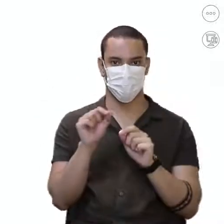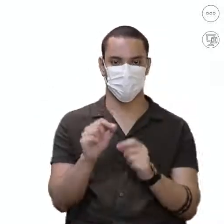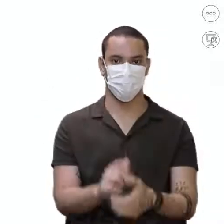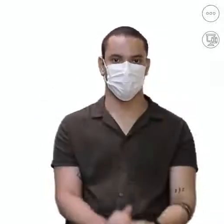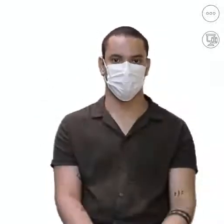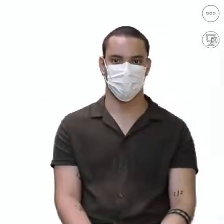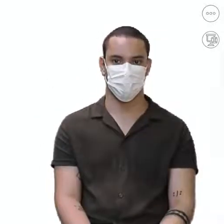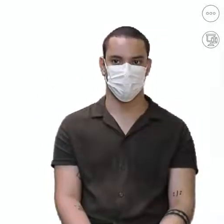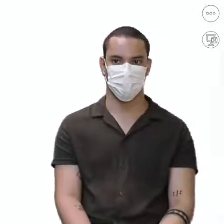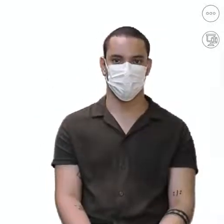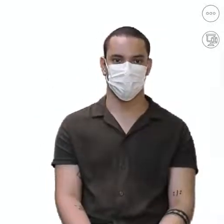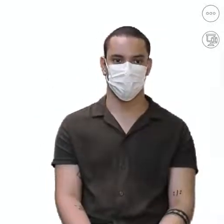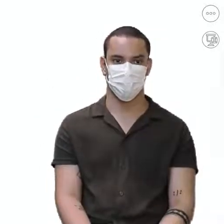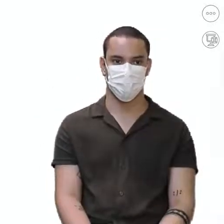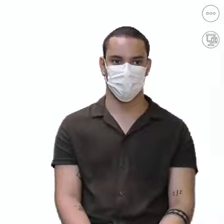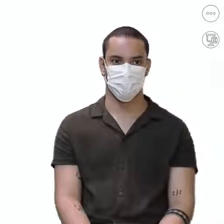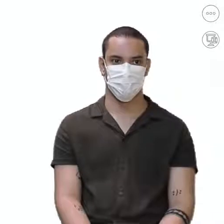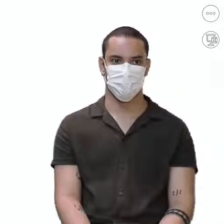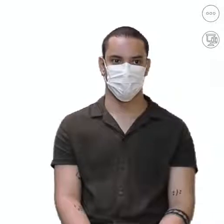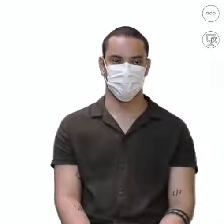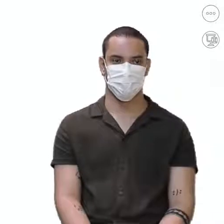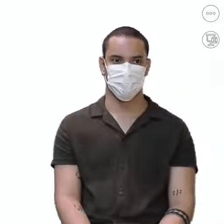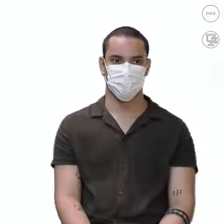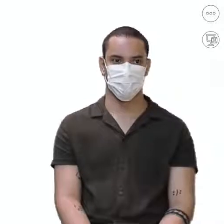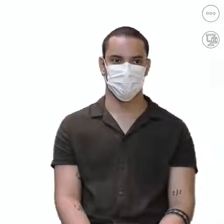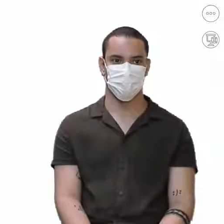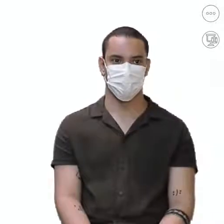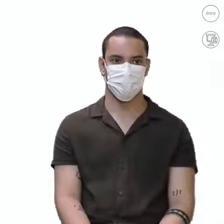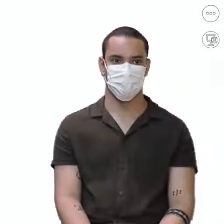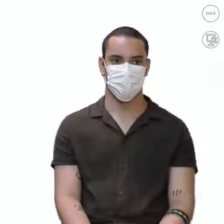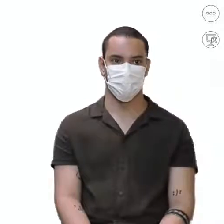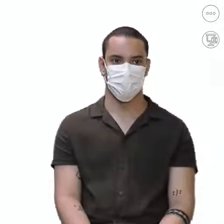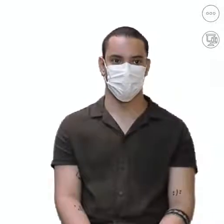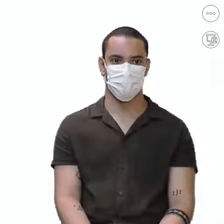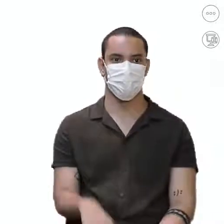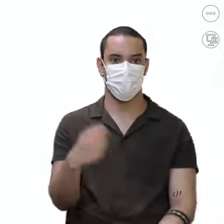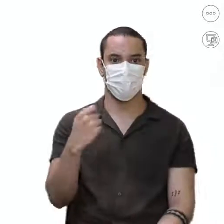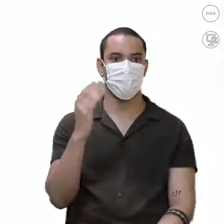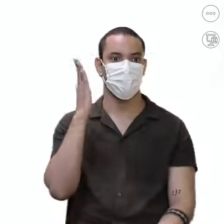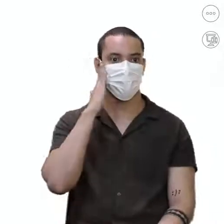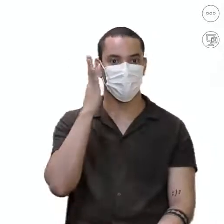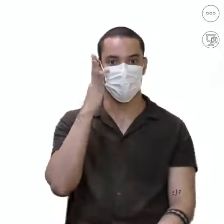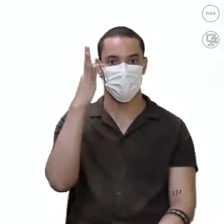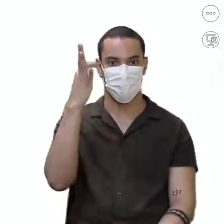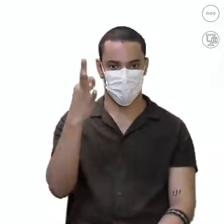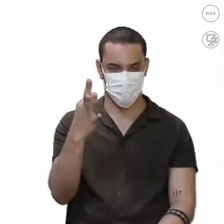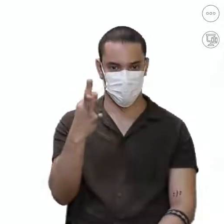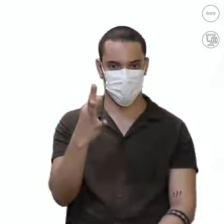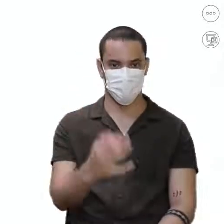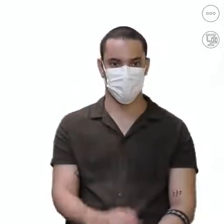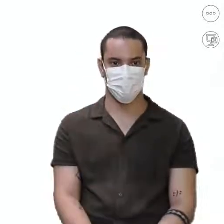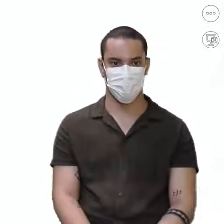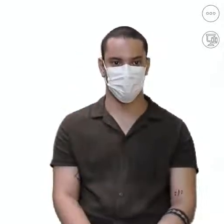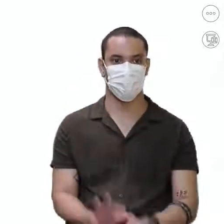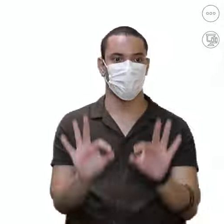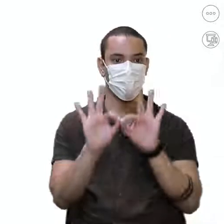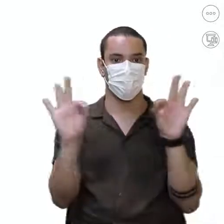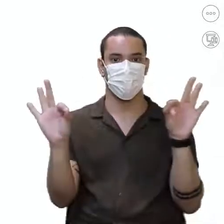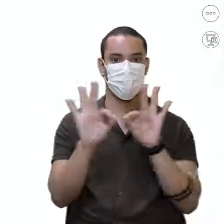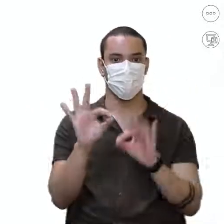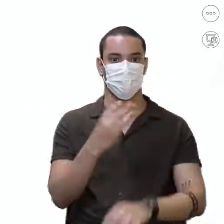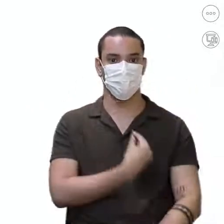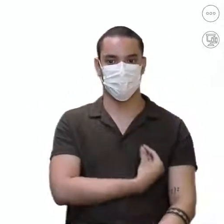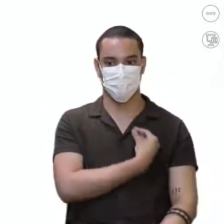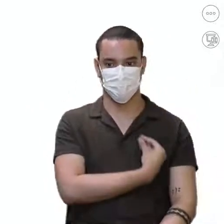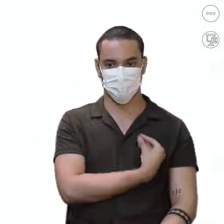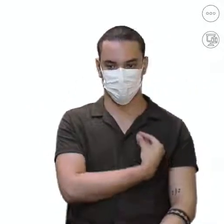ficar atento se essa palavra ela vai vir ou não conjugada. Na letra A, se trata do quê? De uma frase no